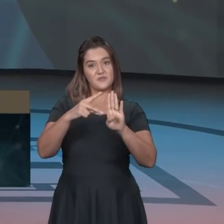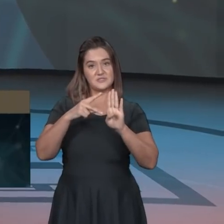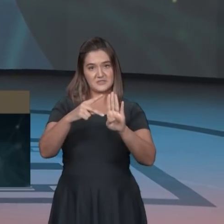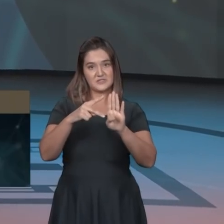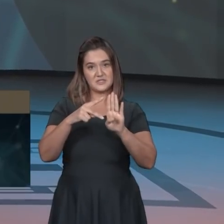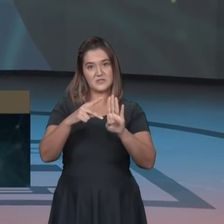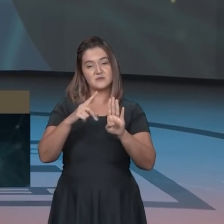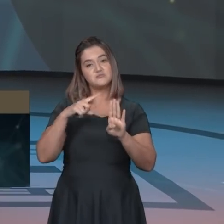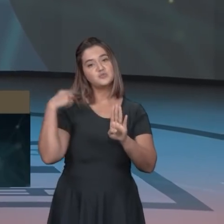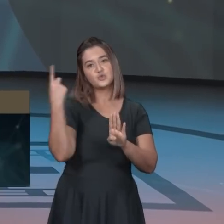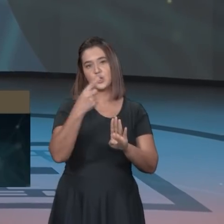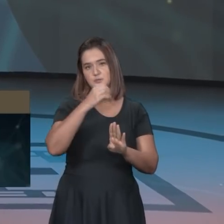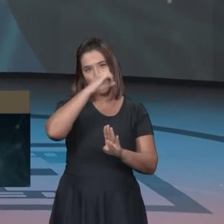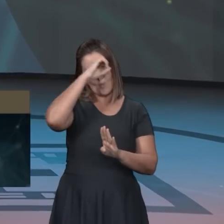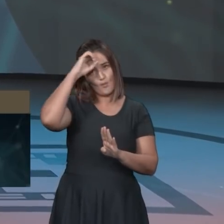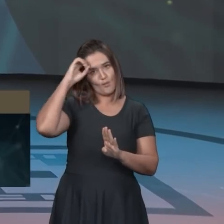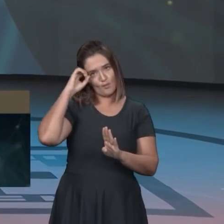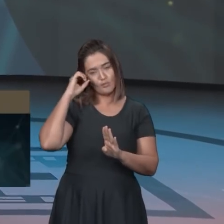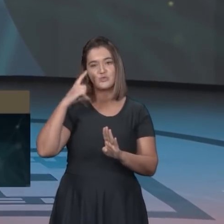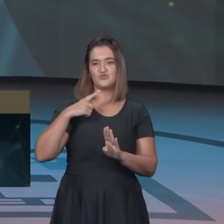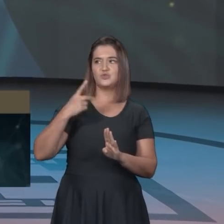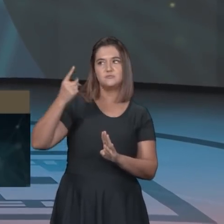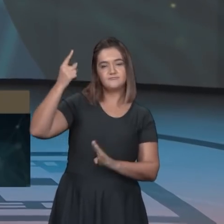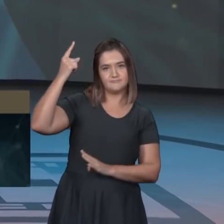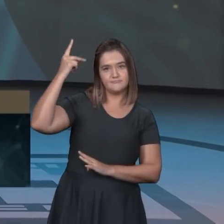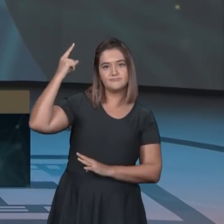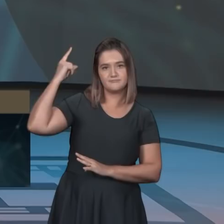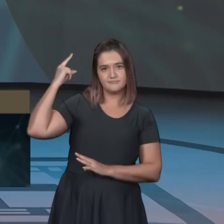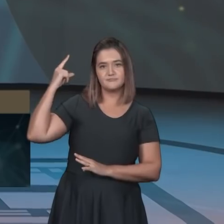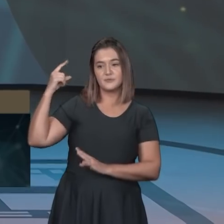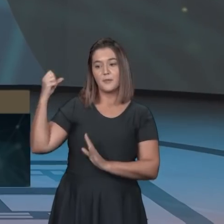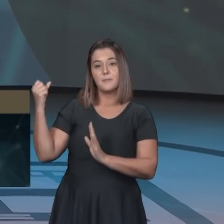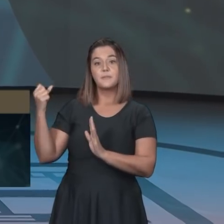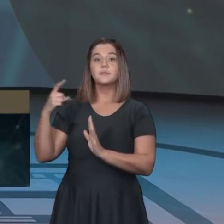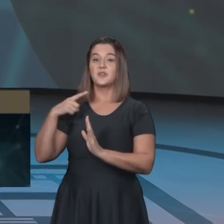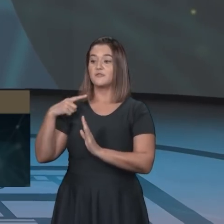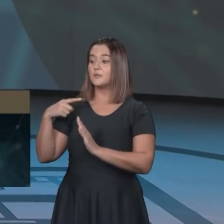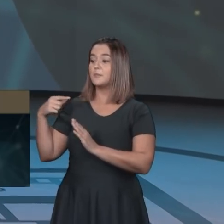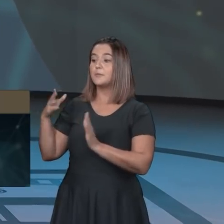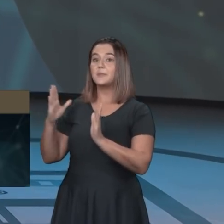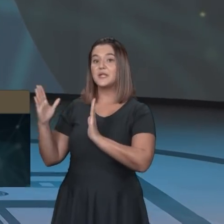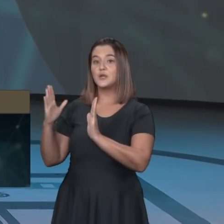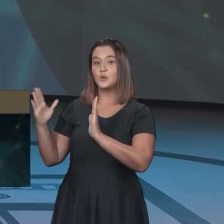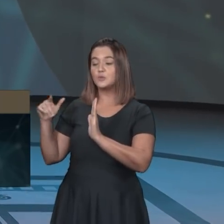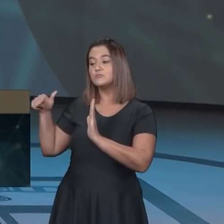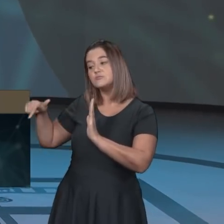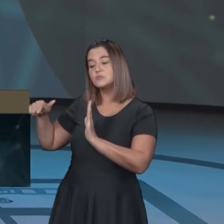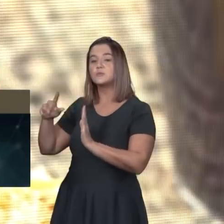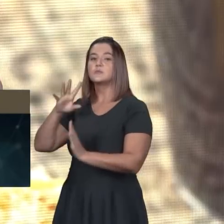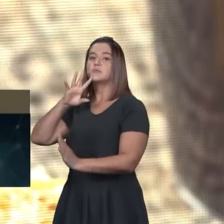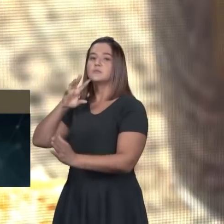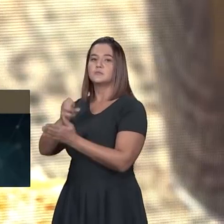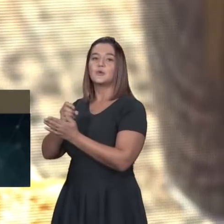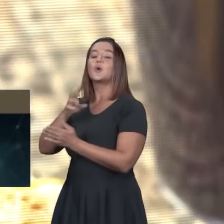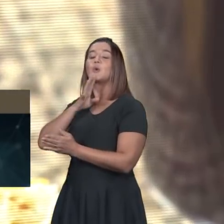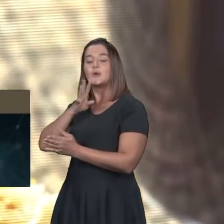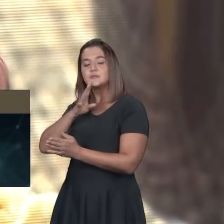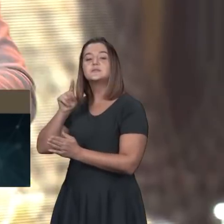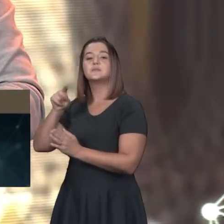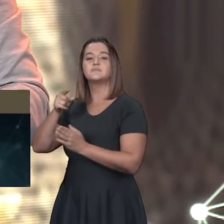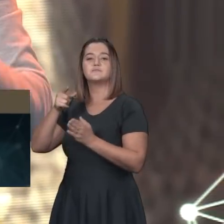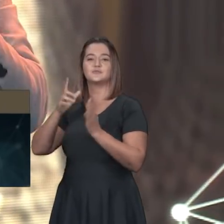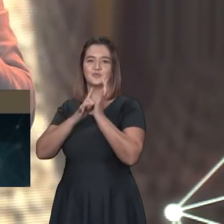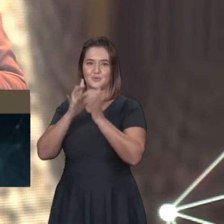nós desconheçamos, que havia naquele tempo e que marcava por aqueles dias o nascimento do Salvador. Uma